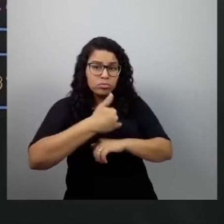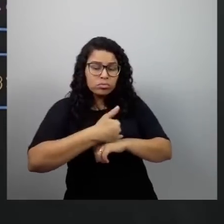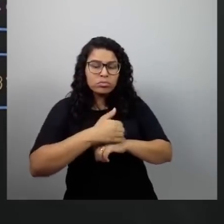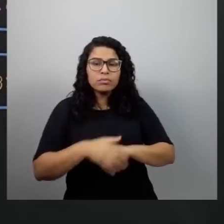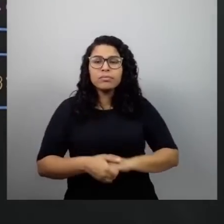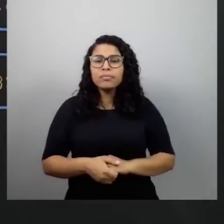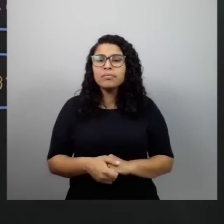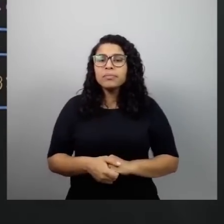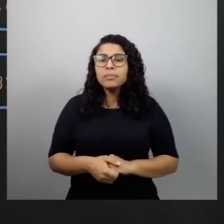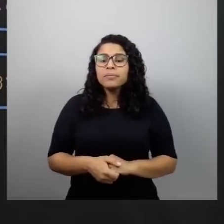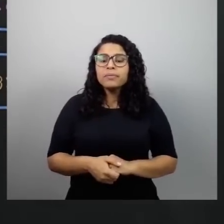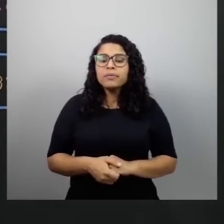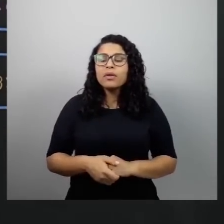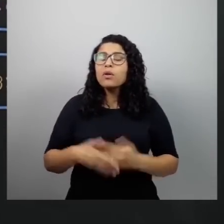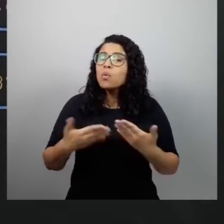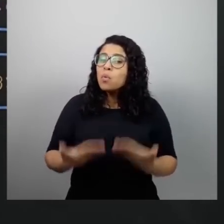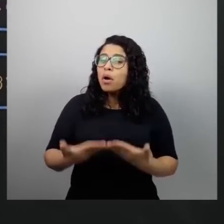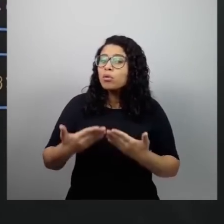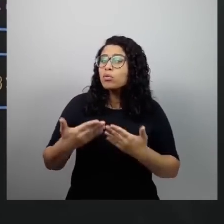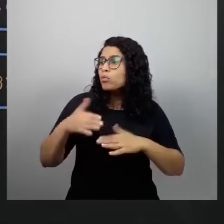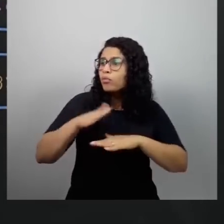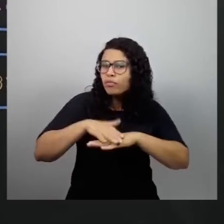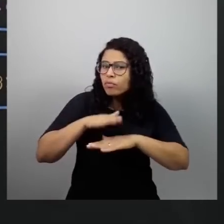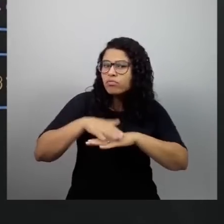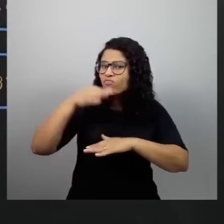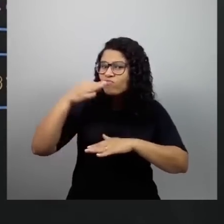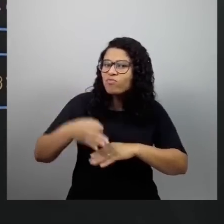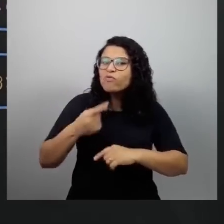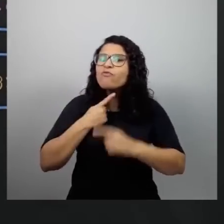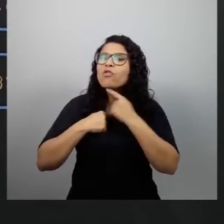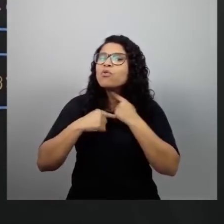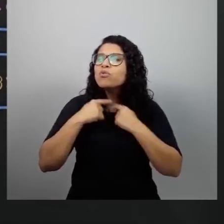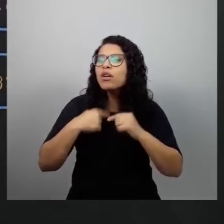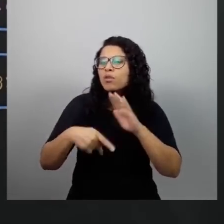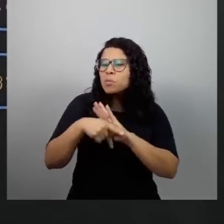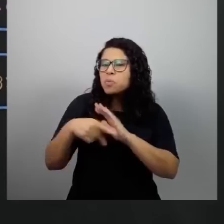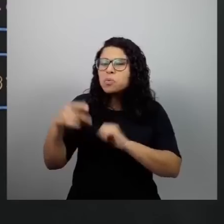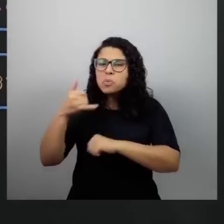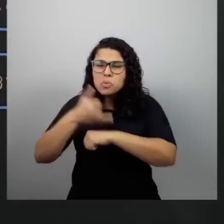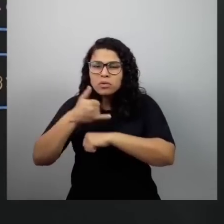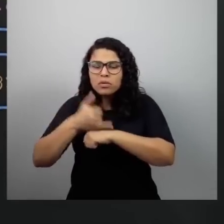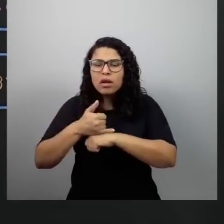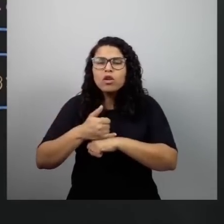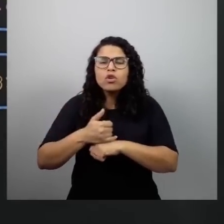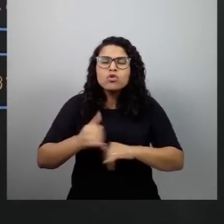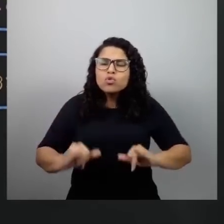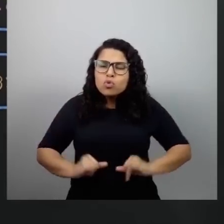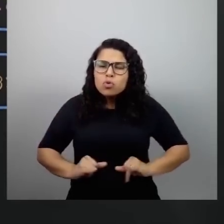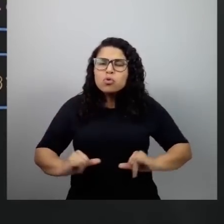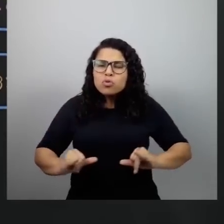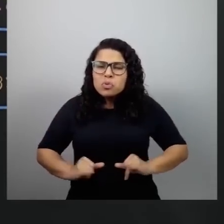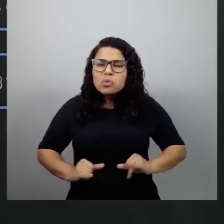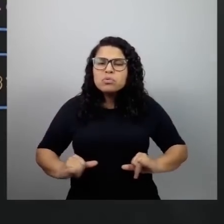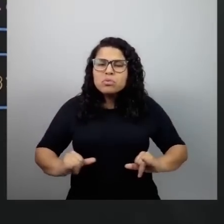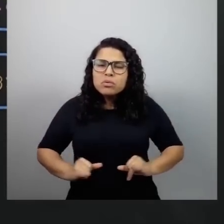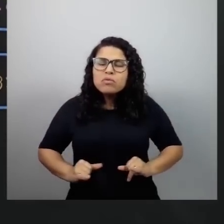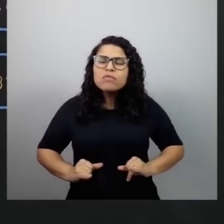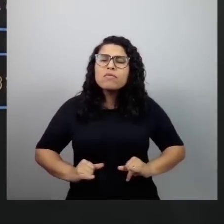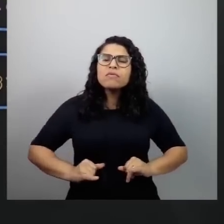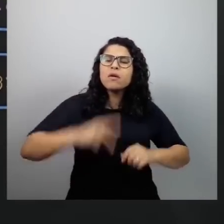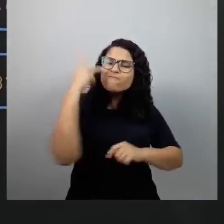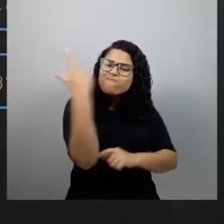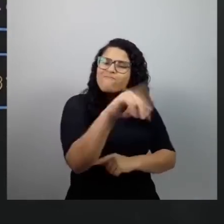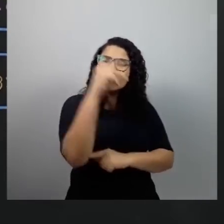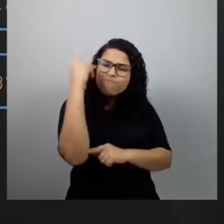proprietários, teoricamente, e quando não cumpriam o que era desejo dos senhores, eles sofriam na pele, sofriam castigos